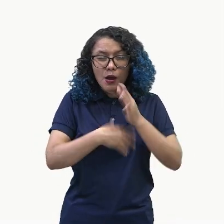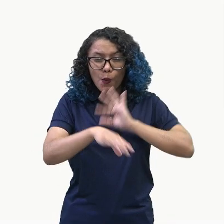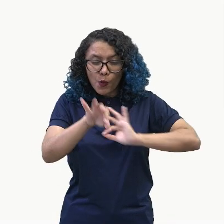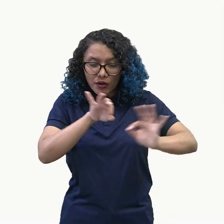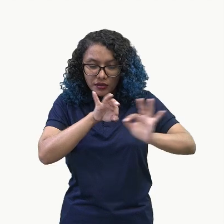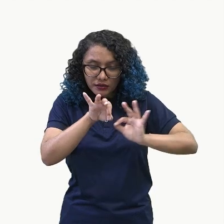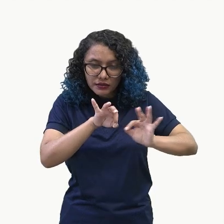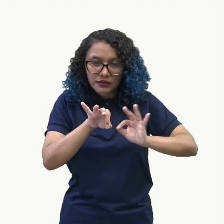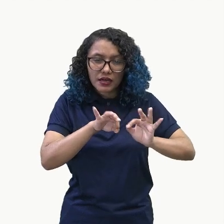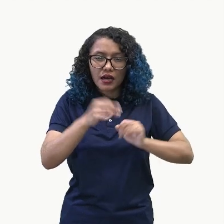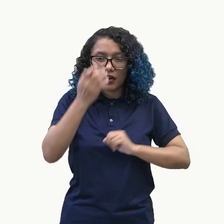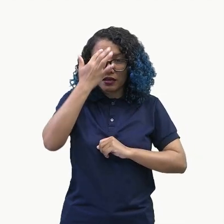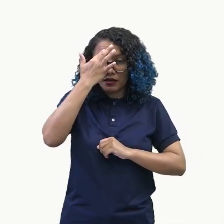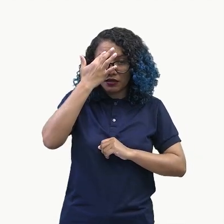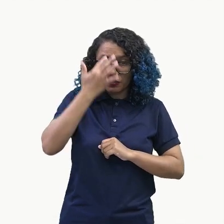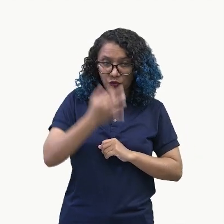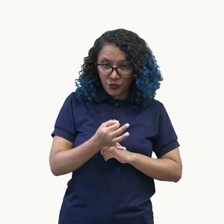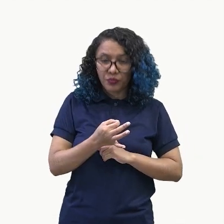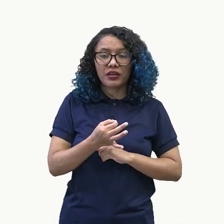elaborar, interpretar